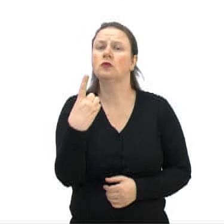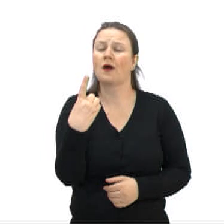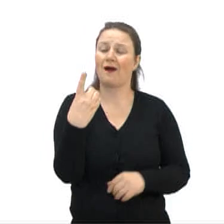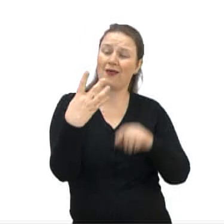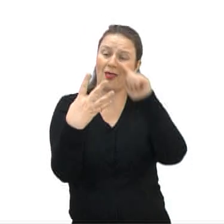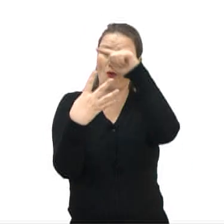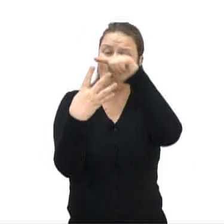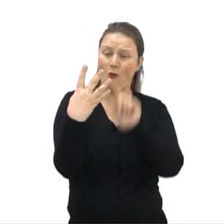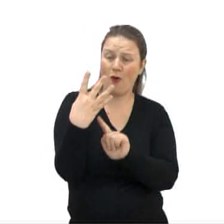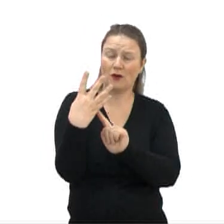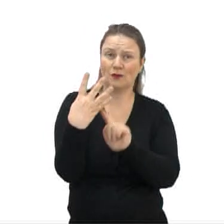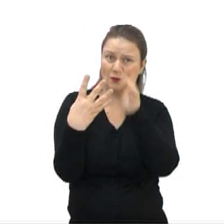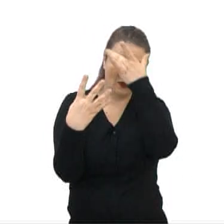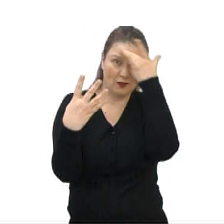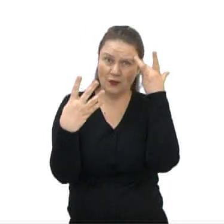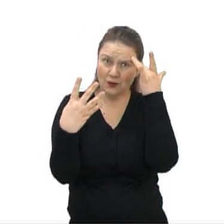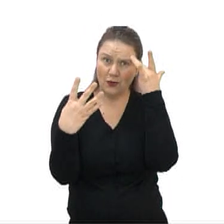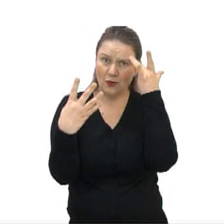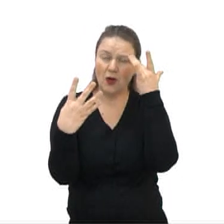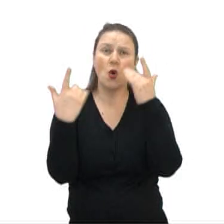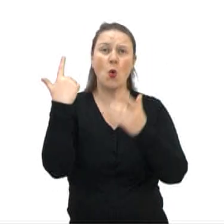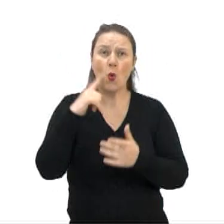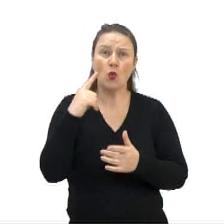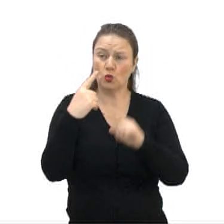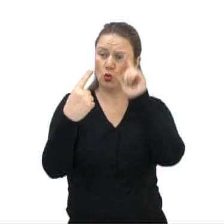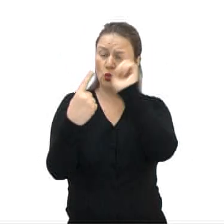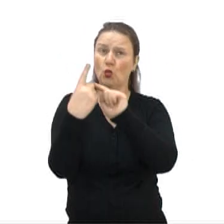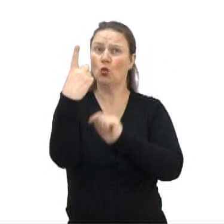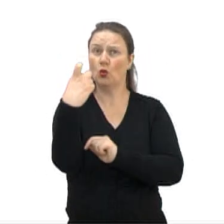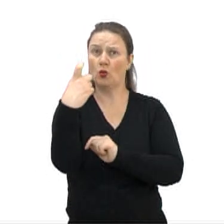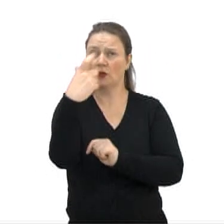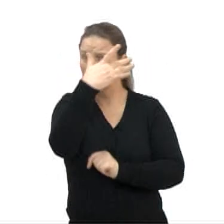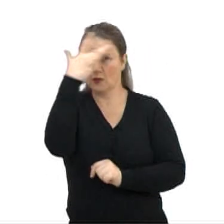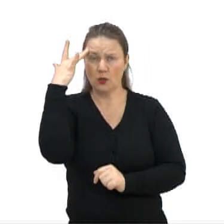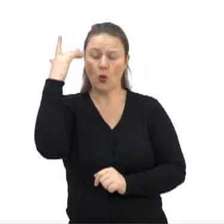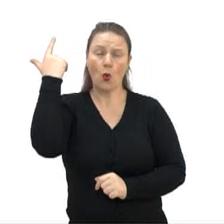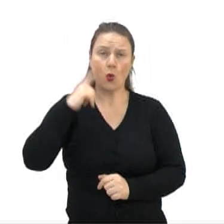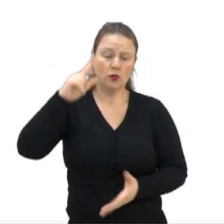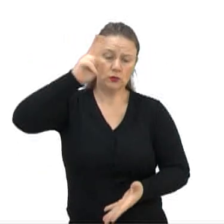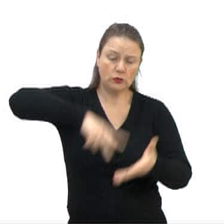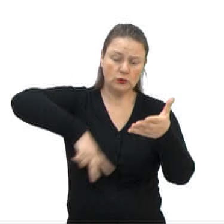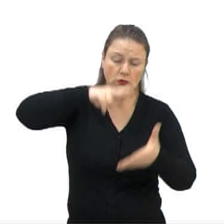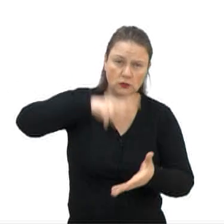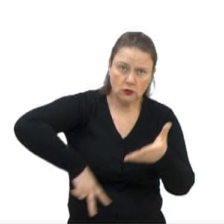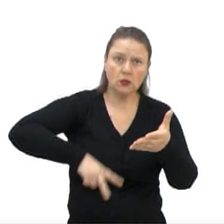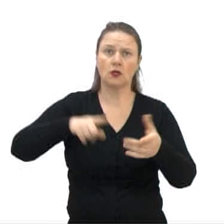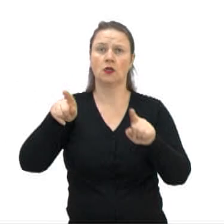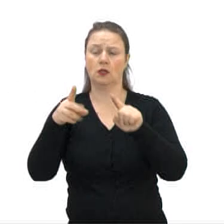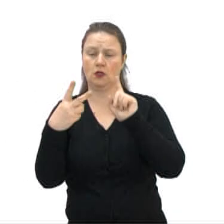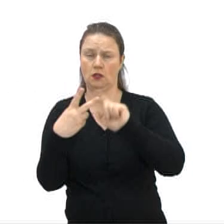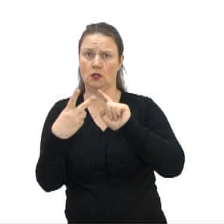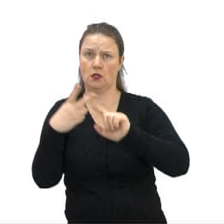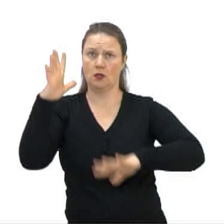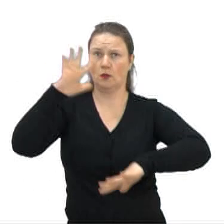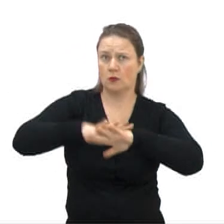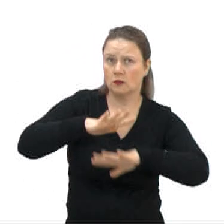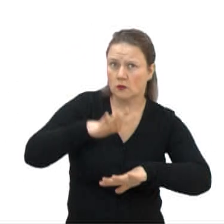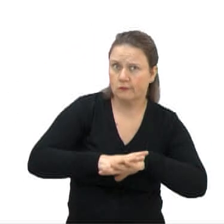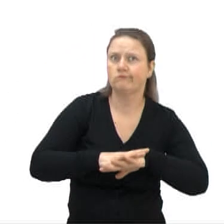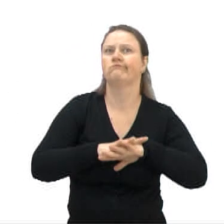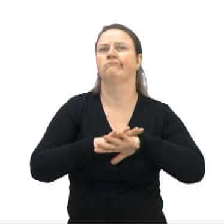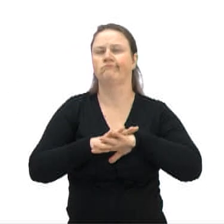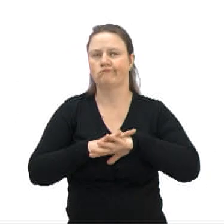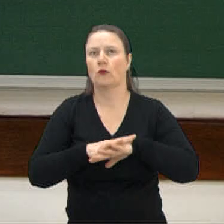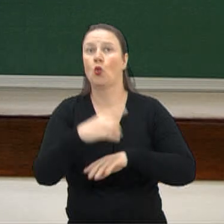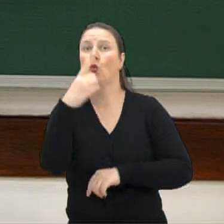brasileiros domina plenamente as habilidades de leitura, escrita e matemática. Isso traz ali